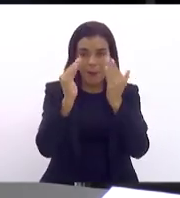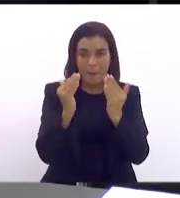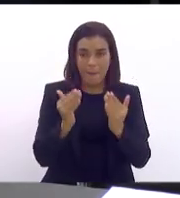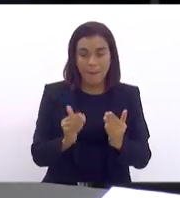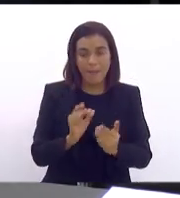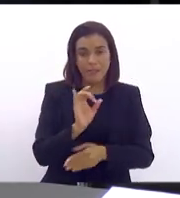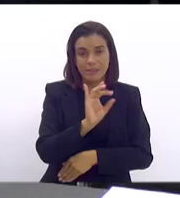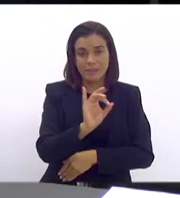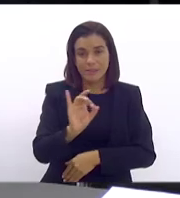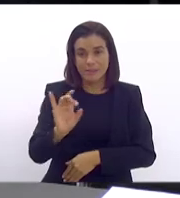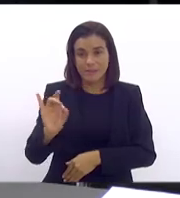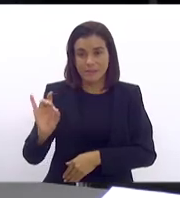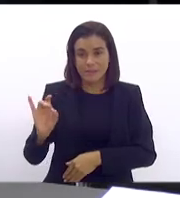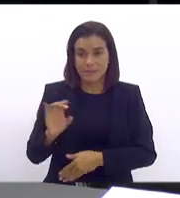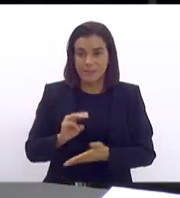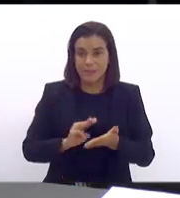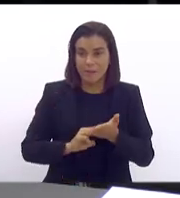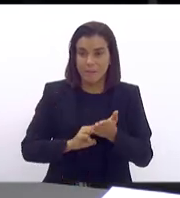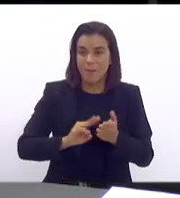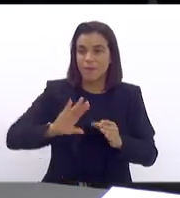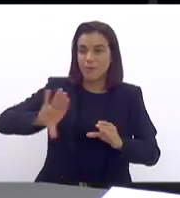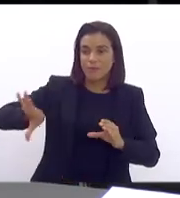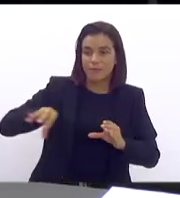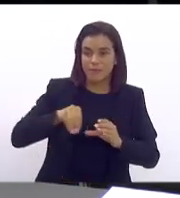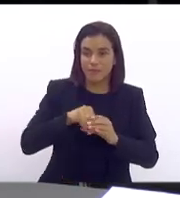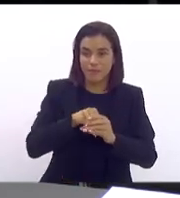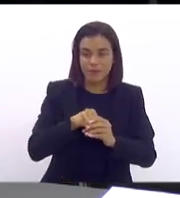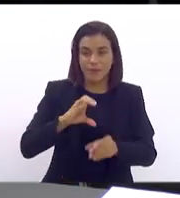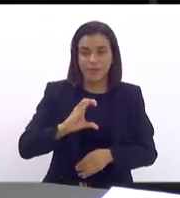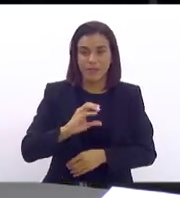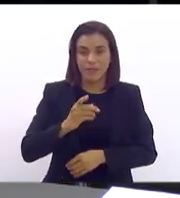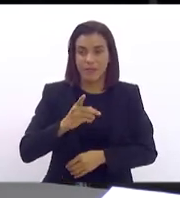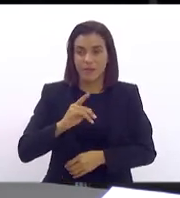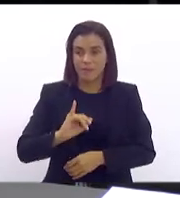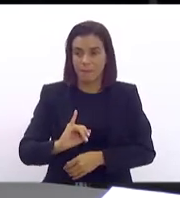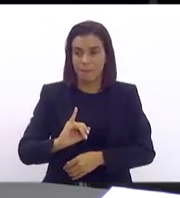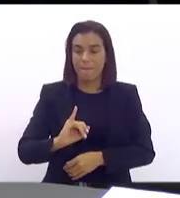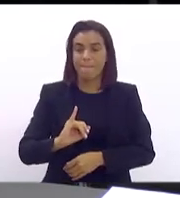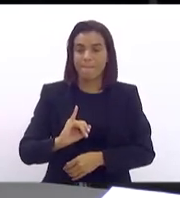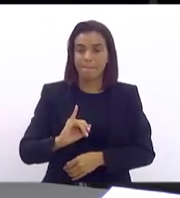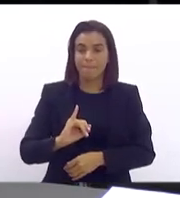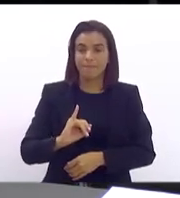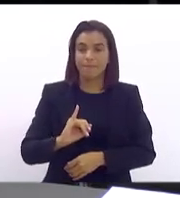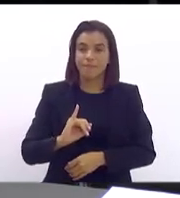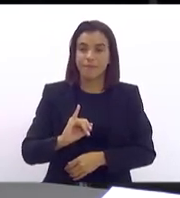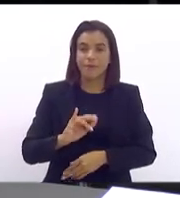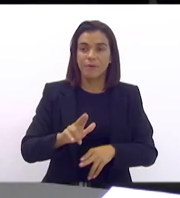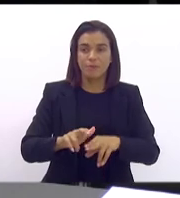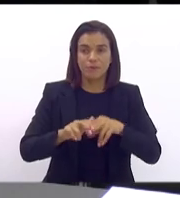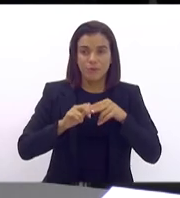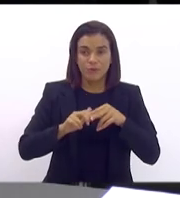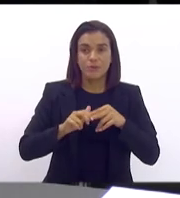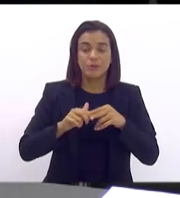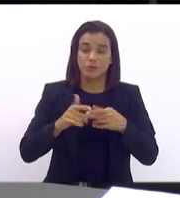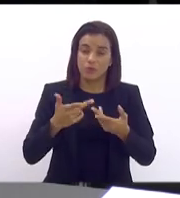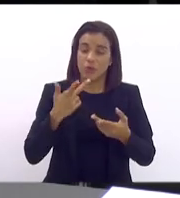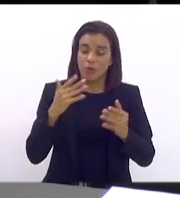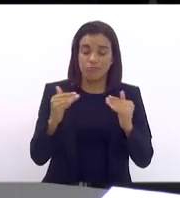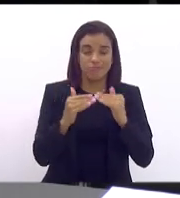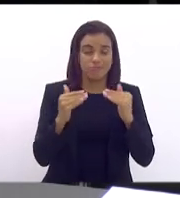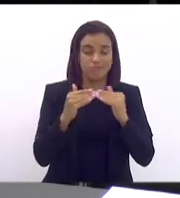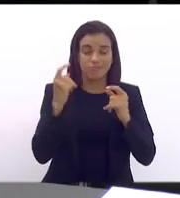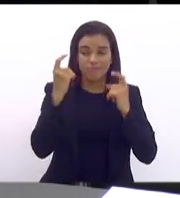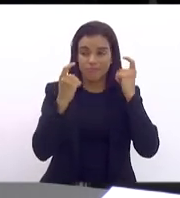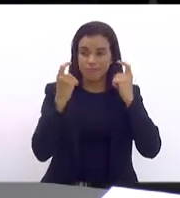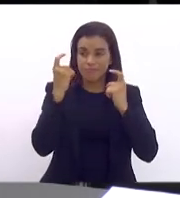cada membro que compõe a mesma CPI. Então, nesse sentido, reitero as preocupações de Vossa Excelência para que